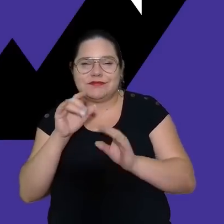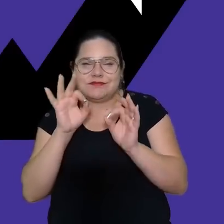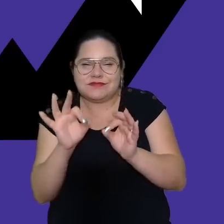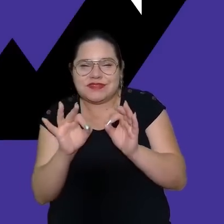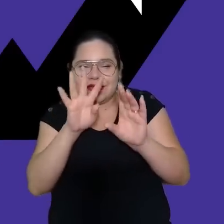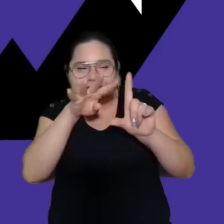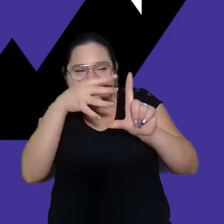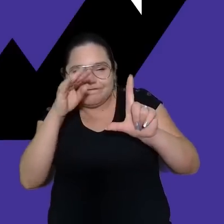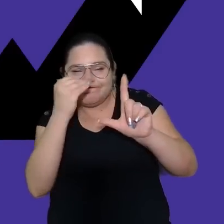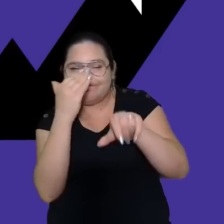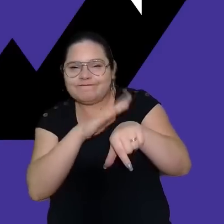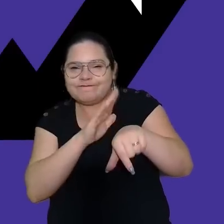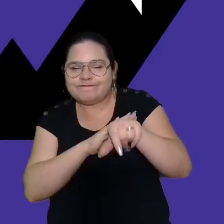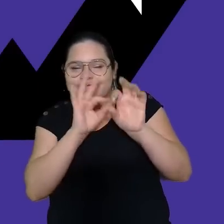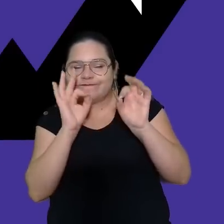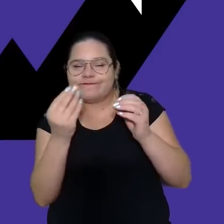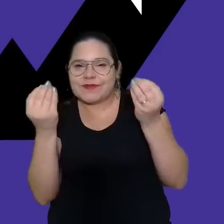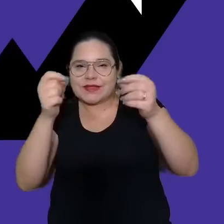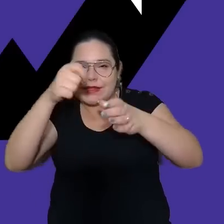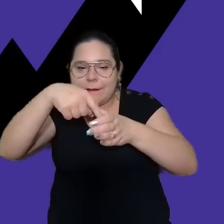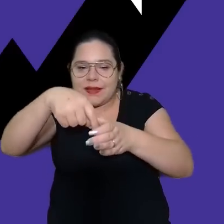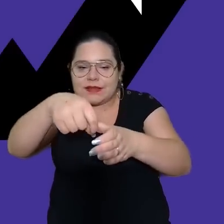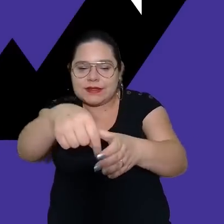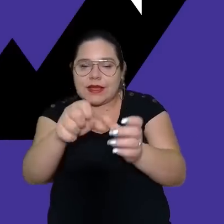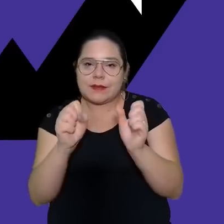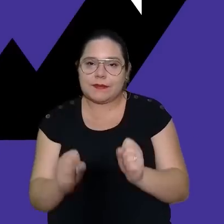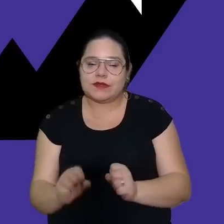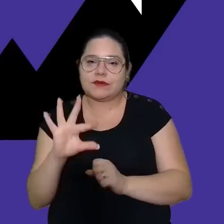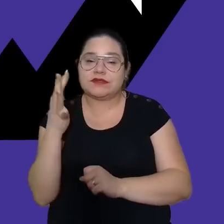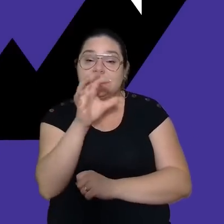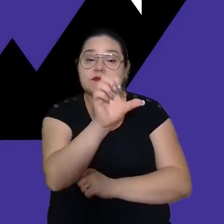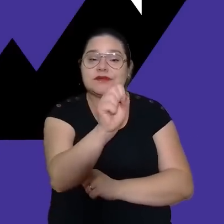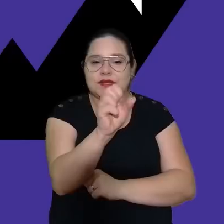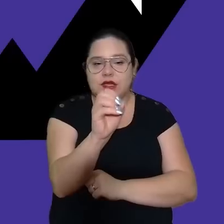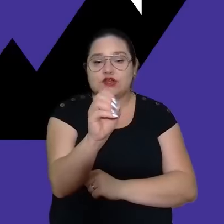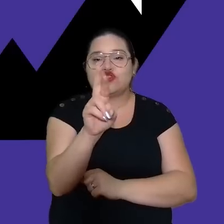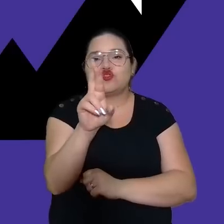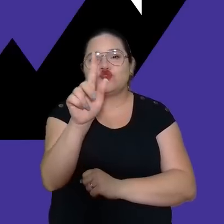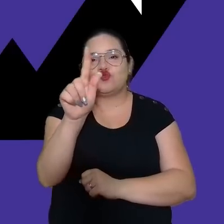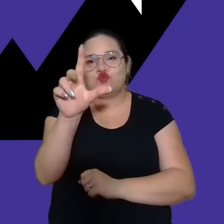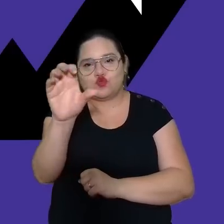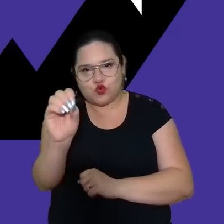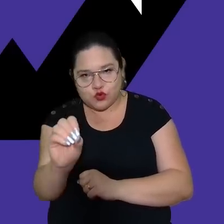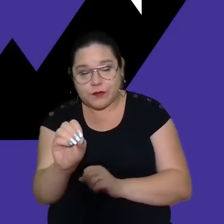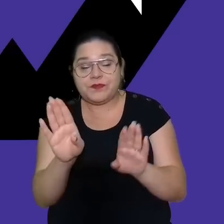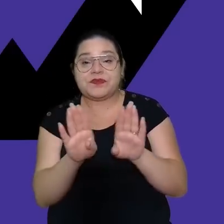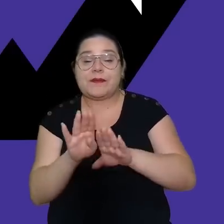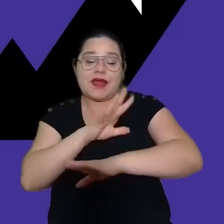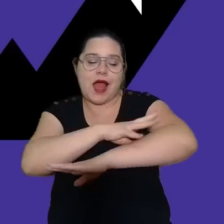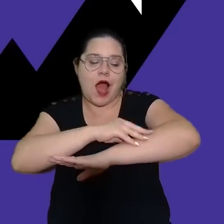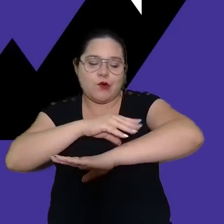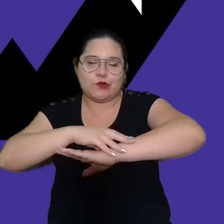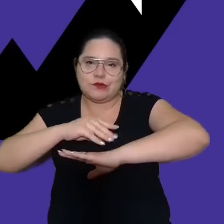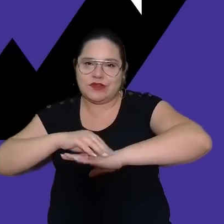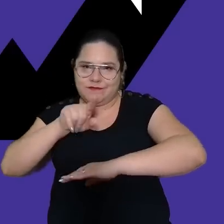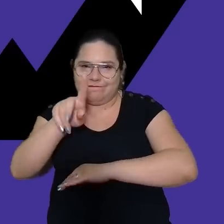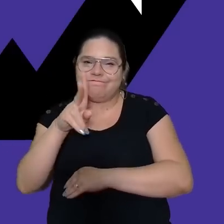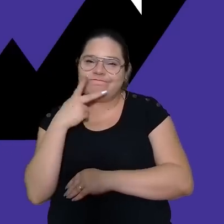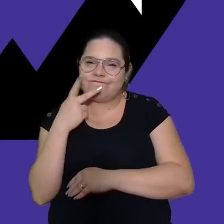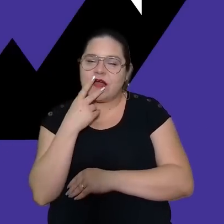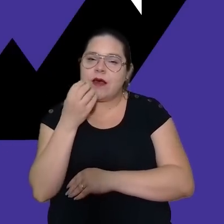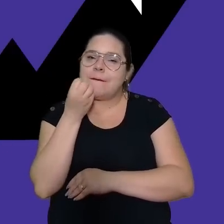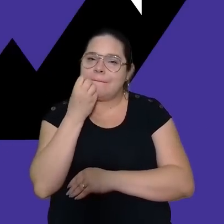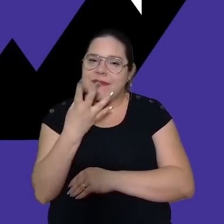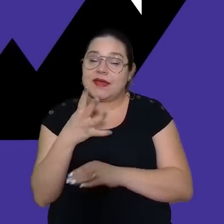ocorrer as lavouras de sorgo. Enfim, temos o algodão, você lembrou bem, como que já